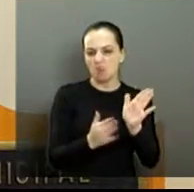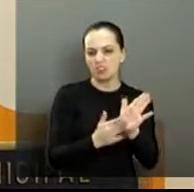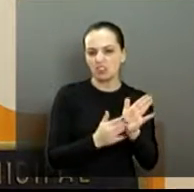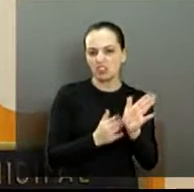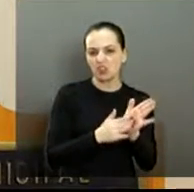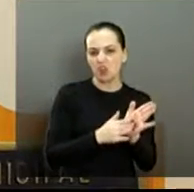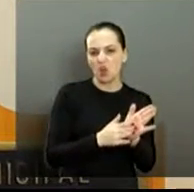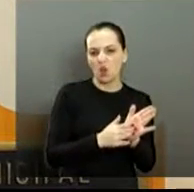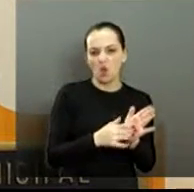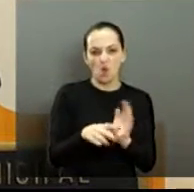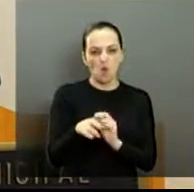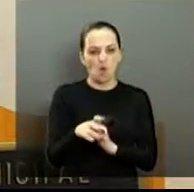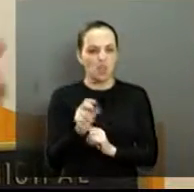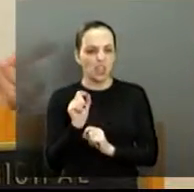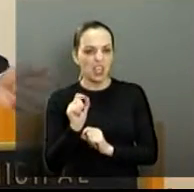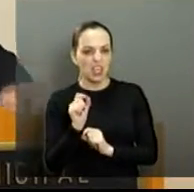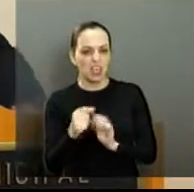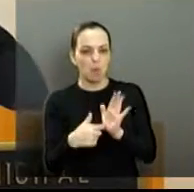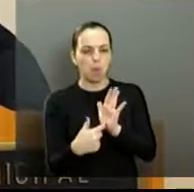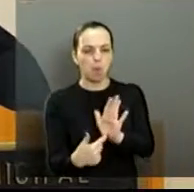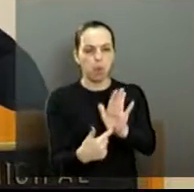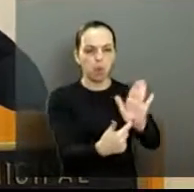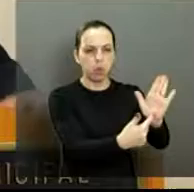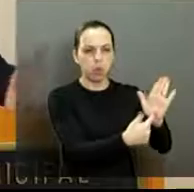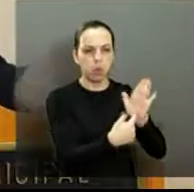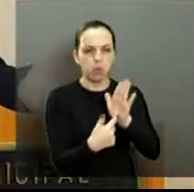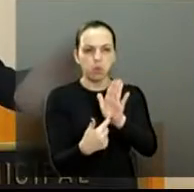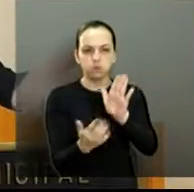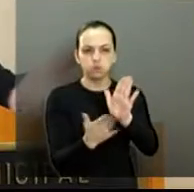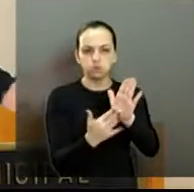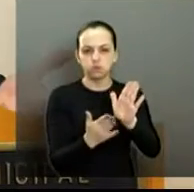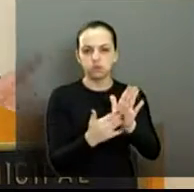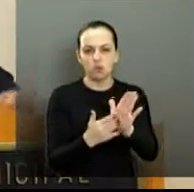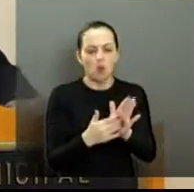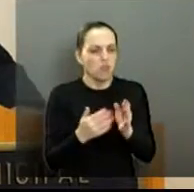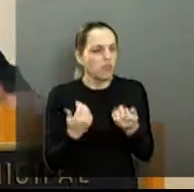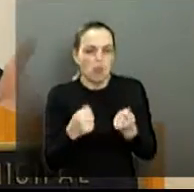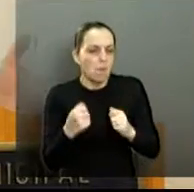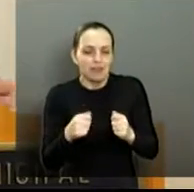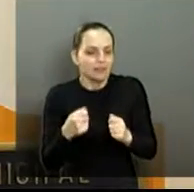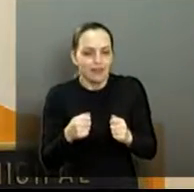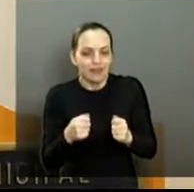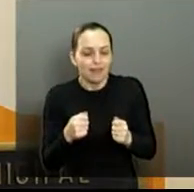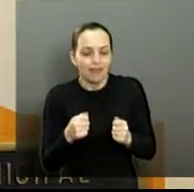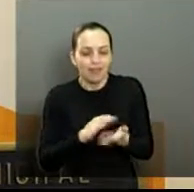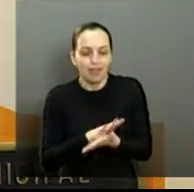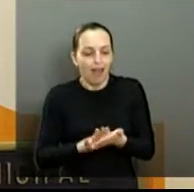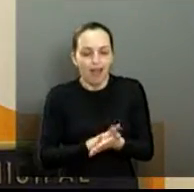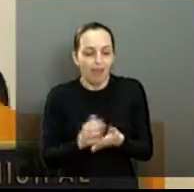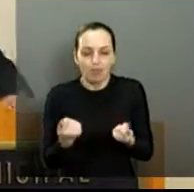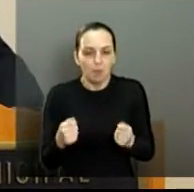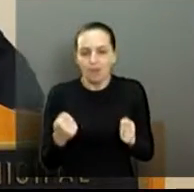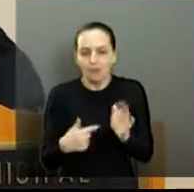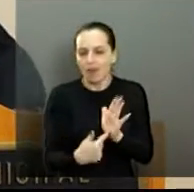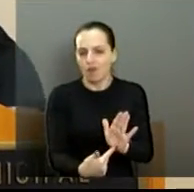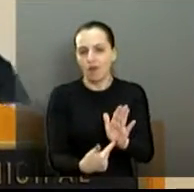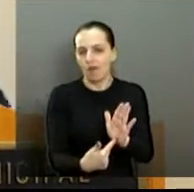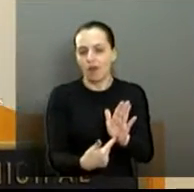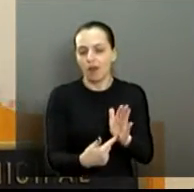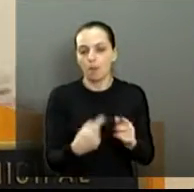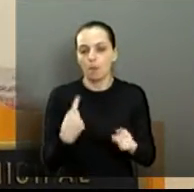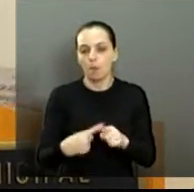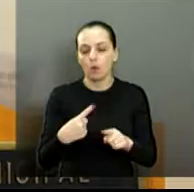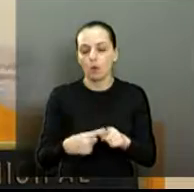sem condição de fazer uma outra matéria justificando a não necessidade essa matéria uma matéria sem necessidade de nenhum mesmo